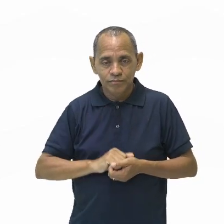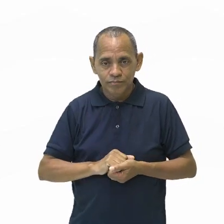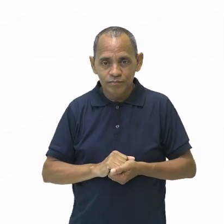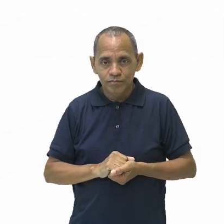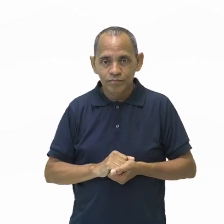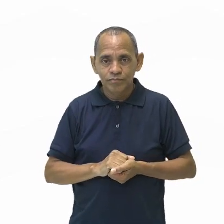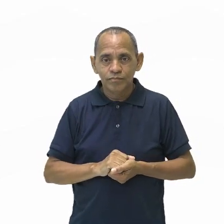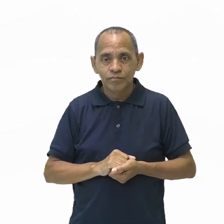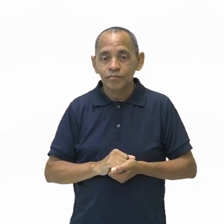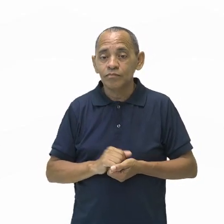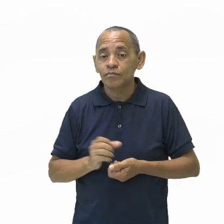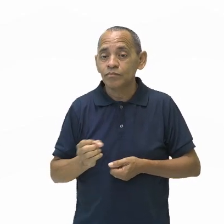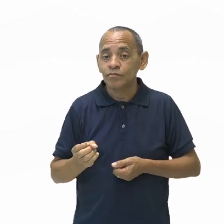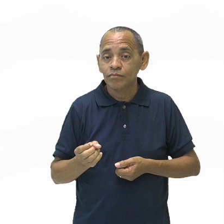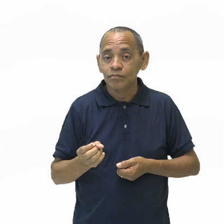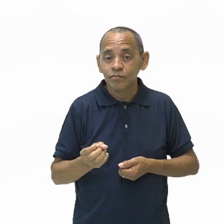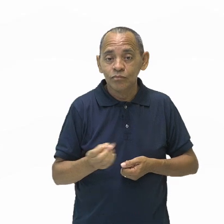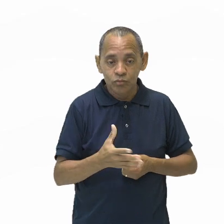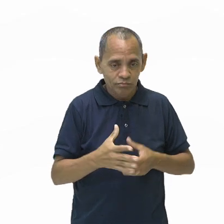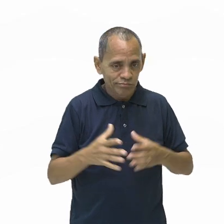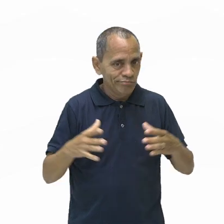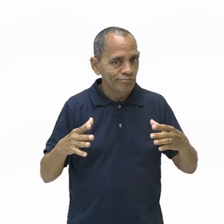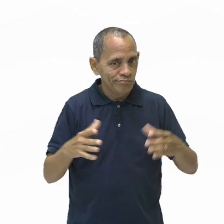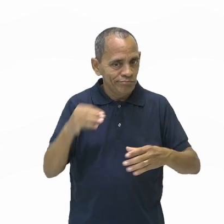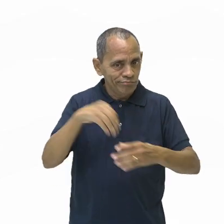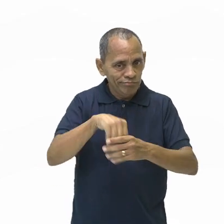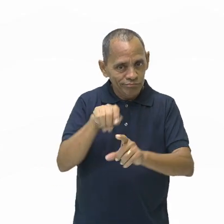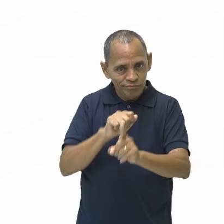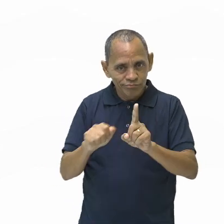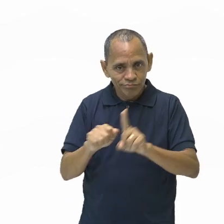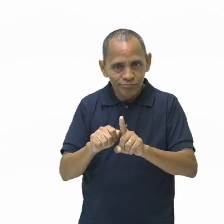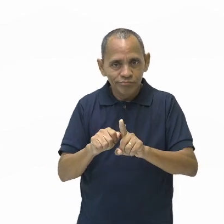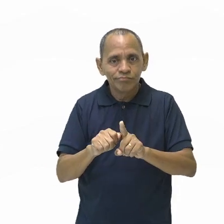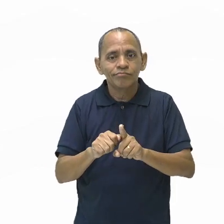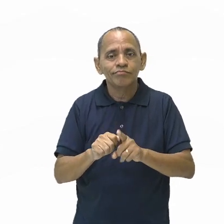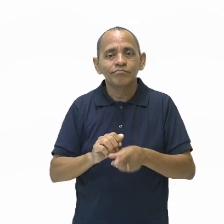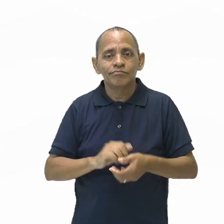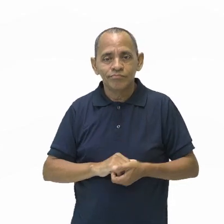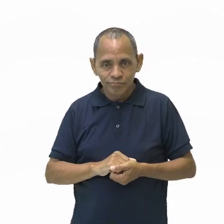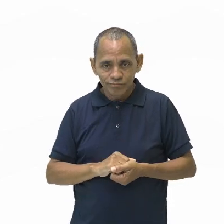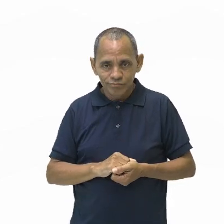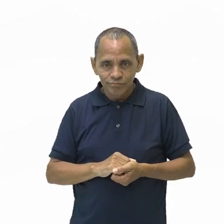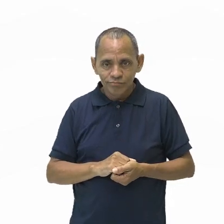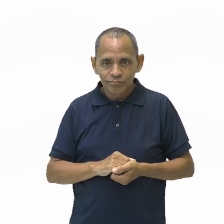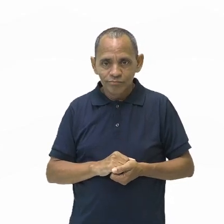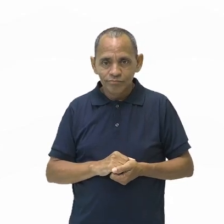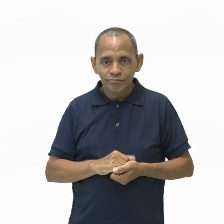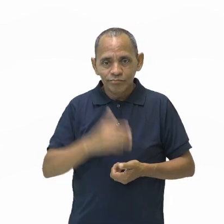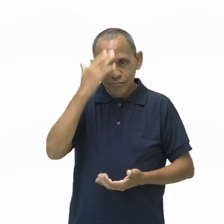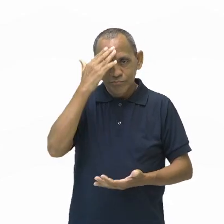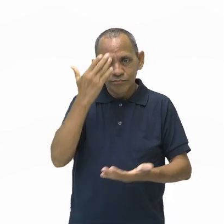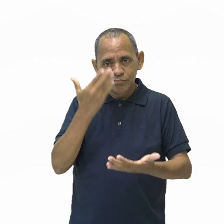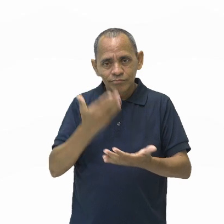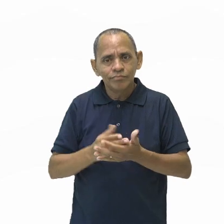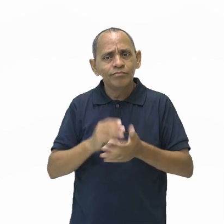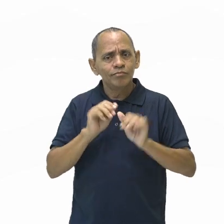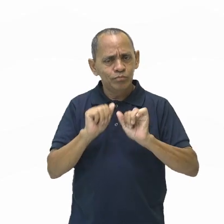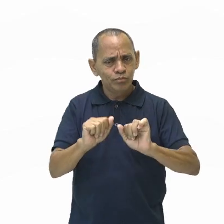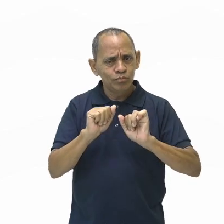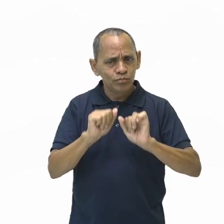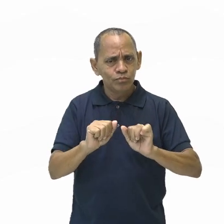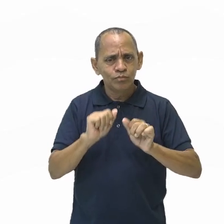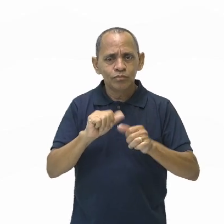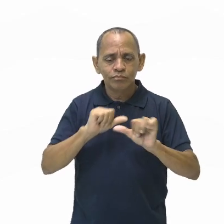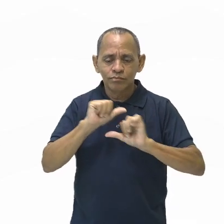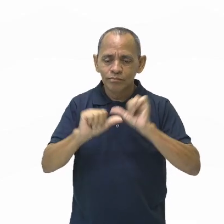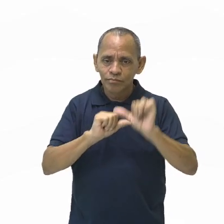essa nova classe social na nossa sociedade, tá? Essa classe que acreditava ser possível mudar